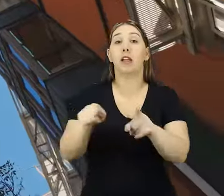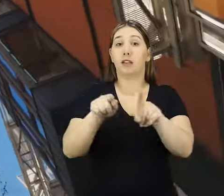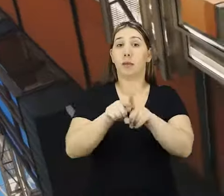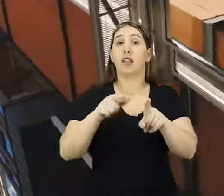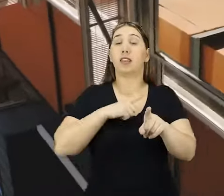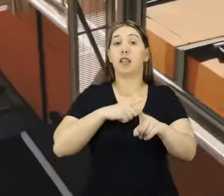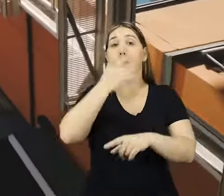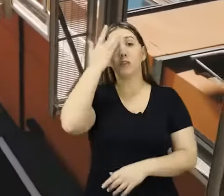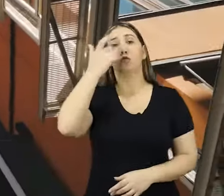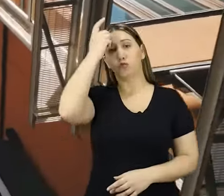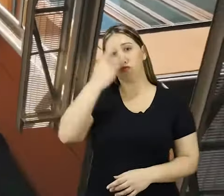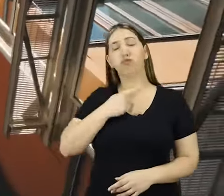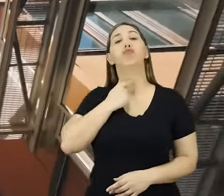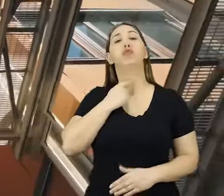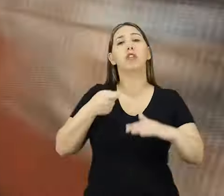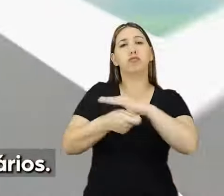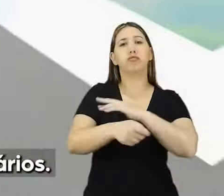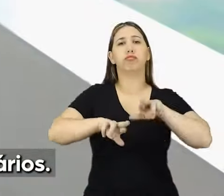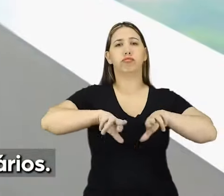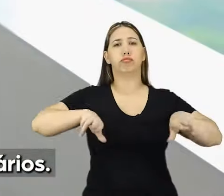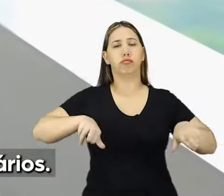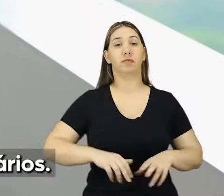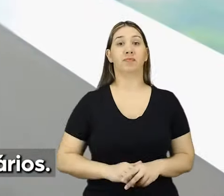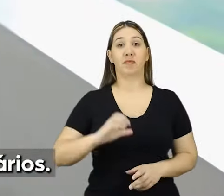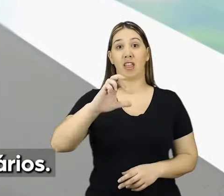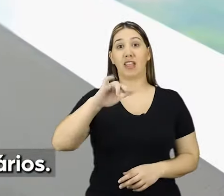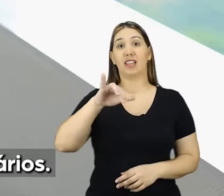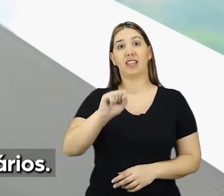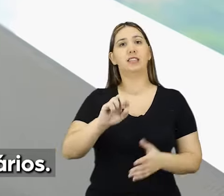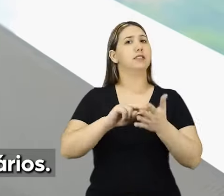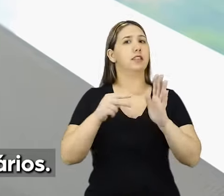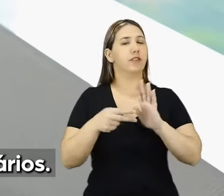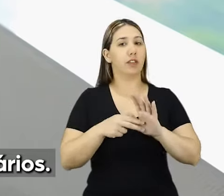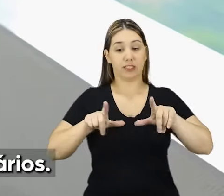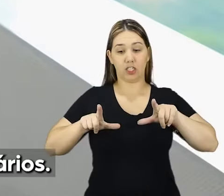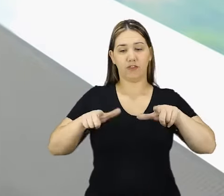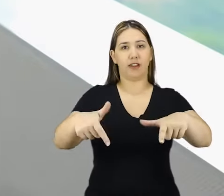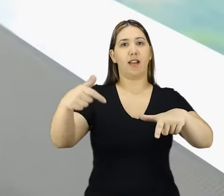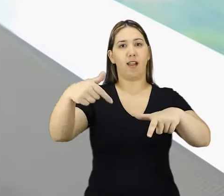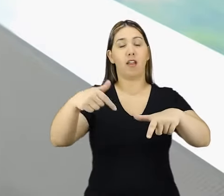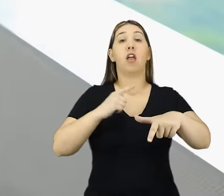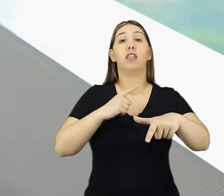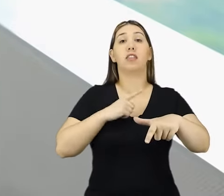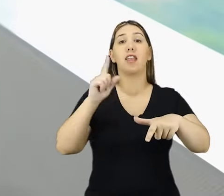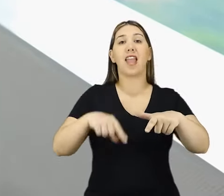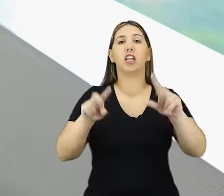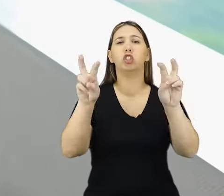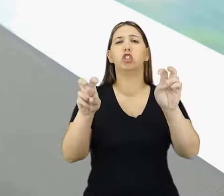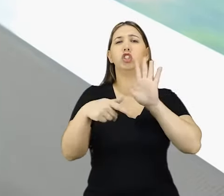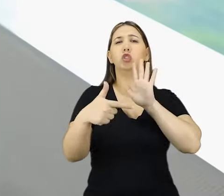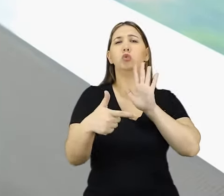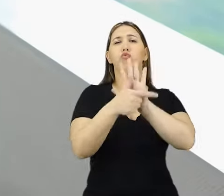querem diversificar suas aplicações. Os CRIs são os Certificados de Recebíveis Imobiliários. Eles são títulos de renda